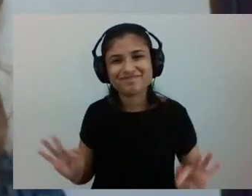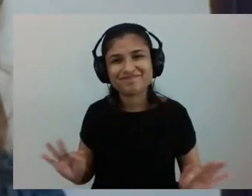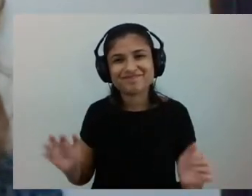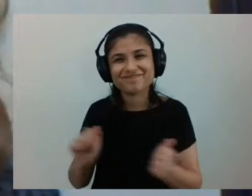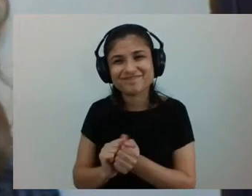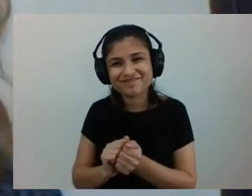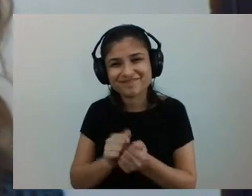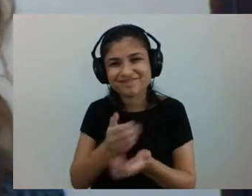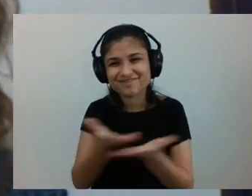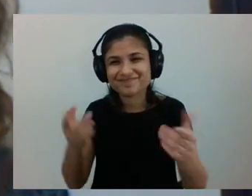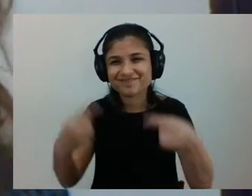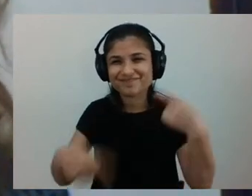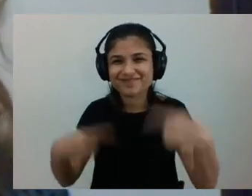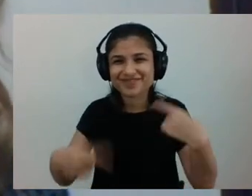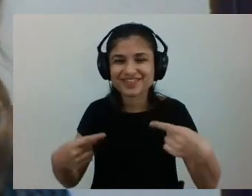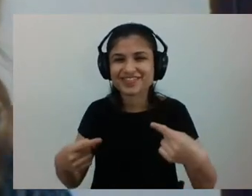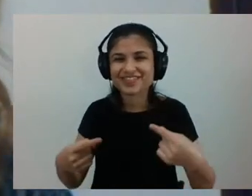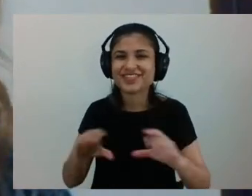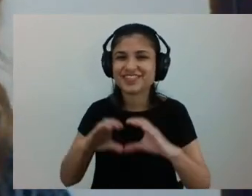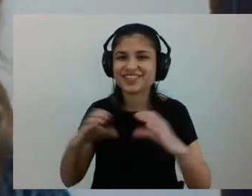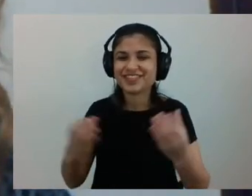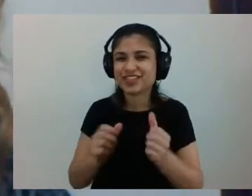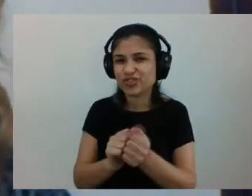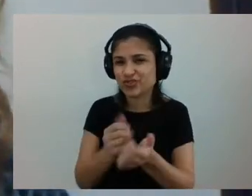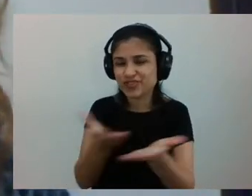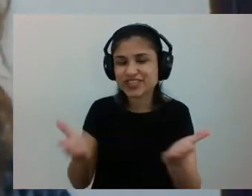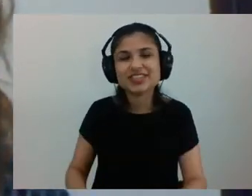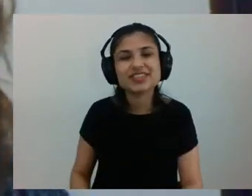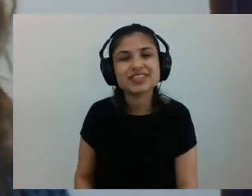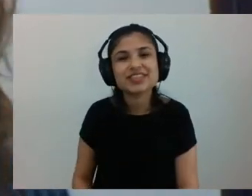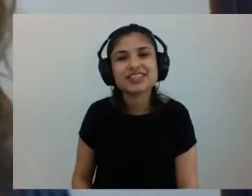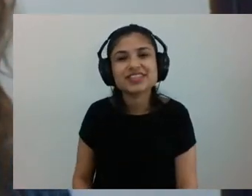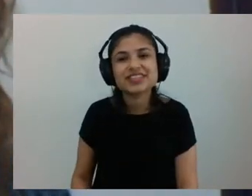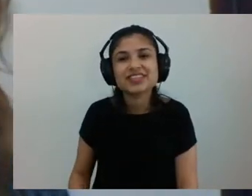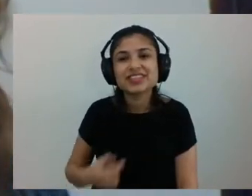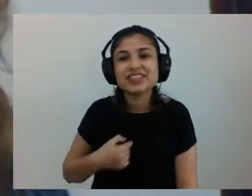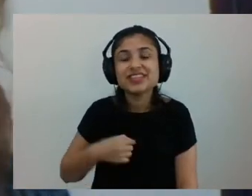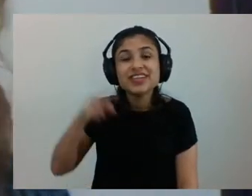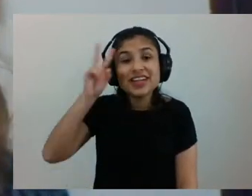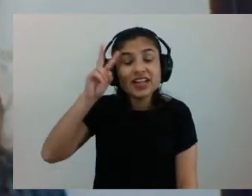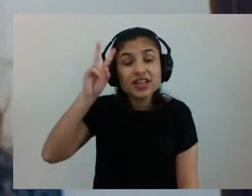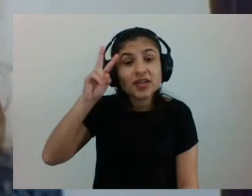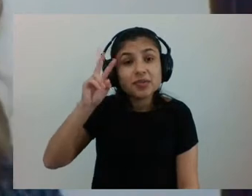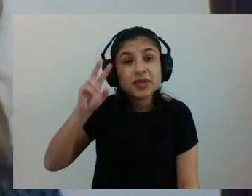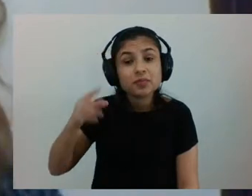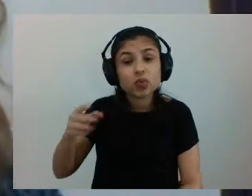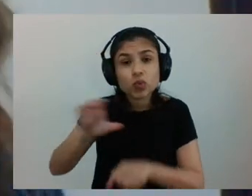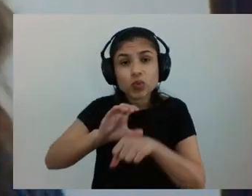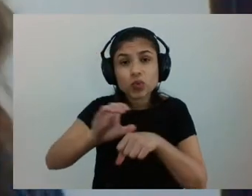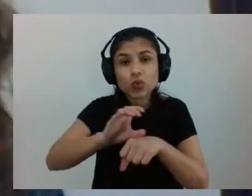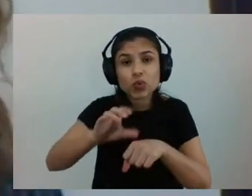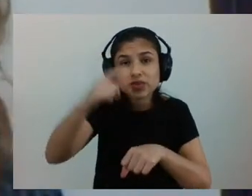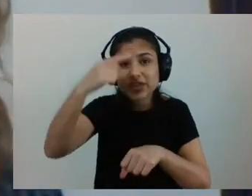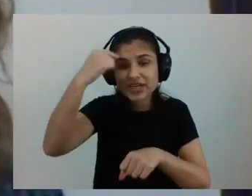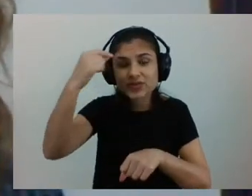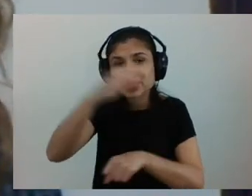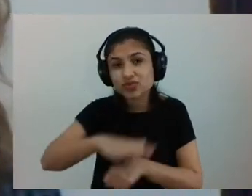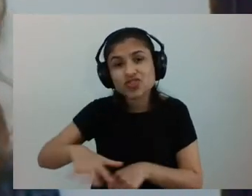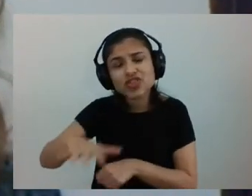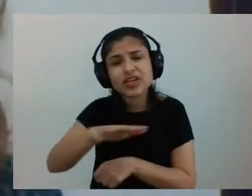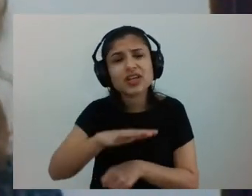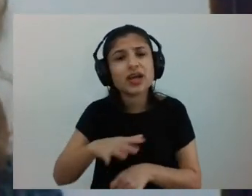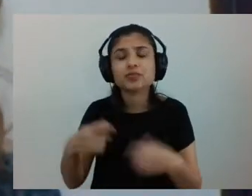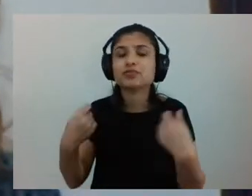nossa comunidade. Eu quero lembrar, né, que os cursos de graduação, de um modo geral, vão ter que ter